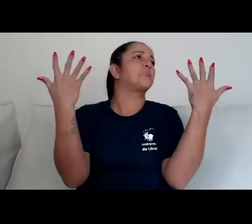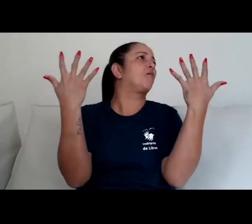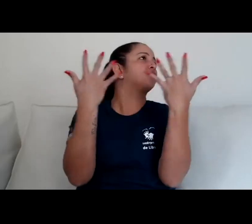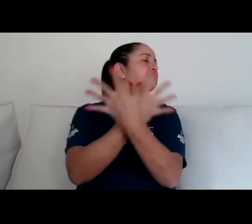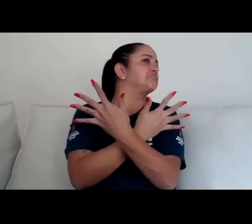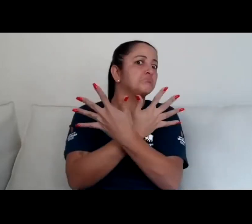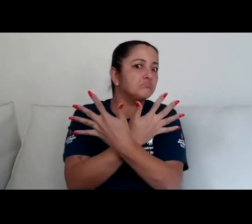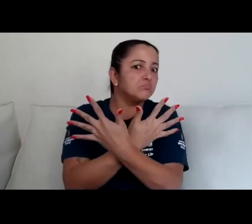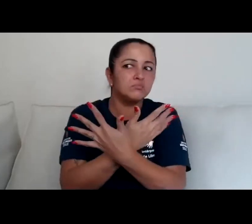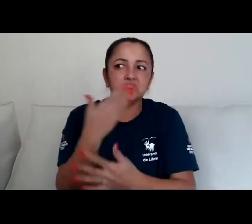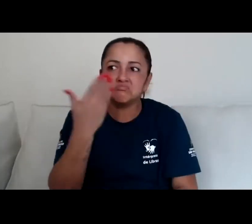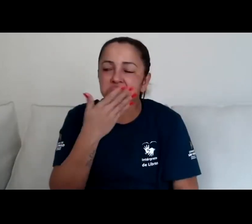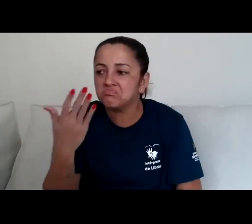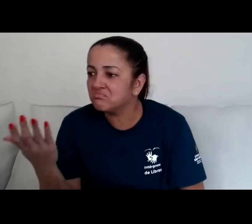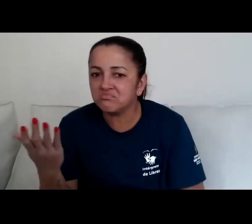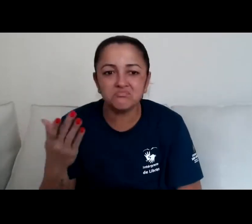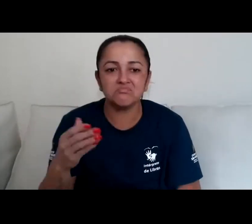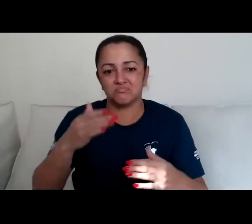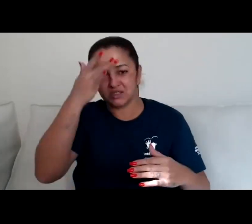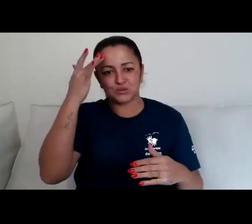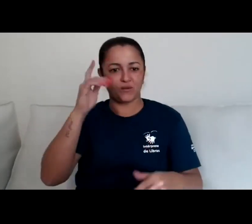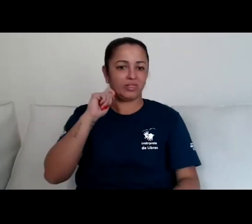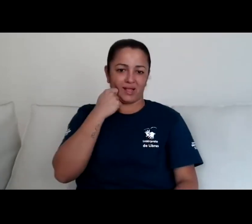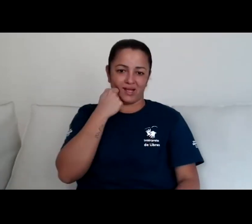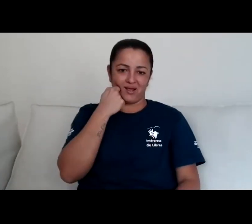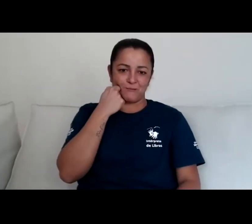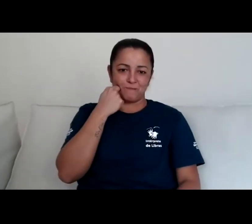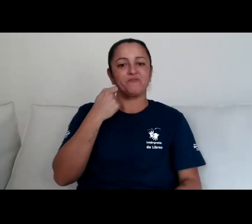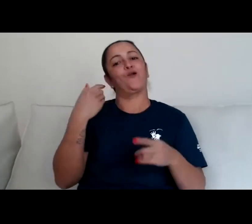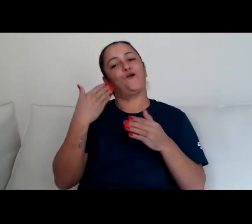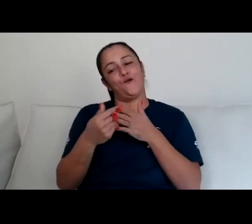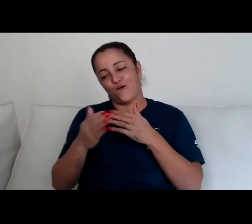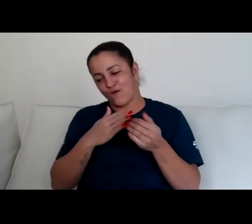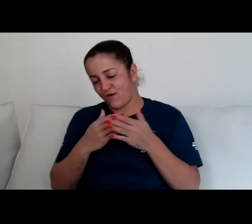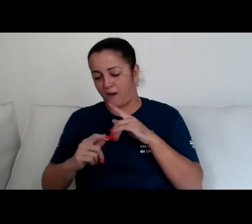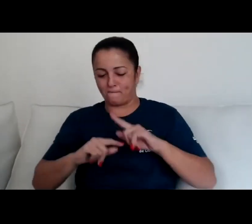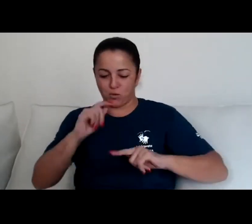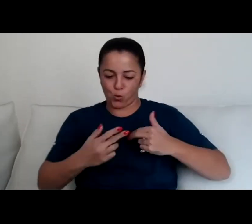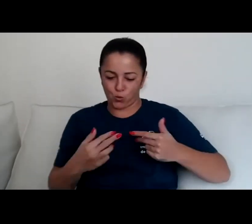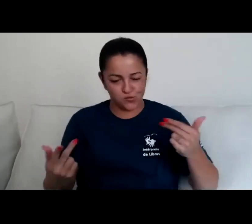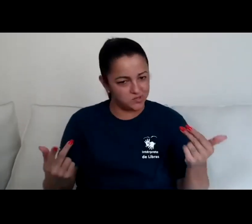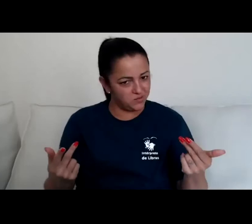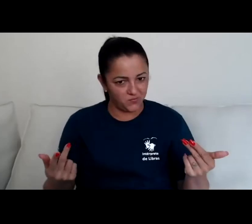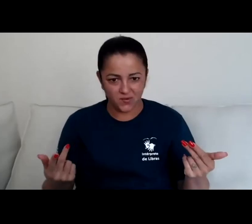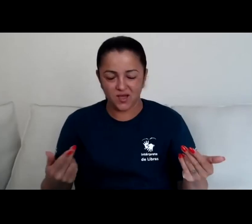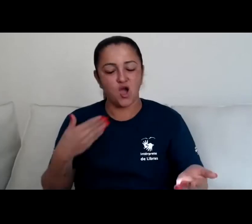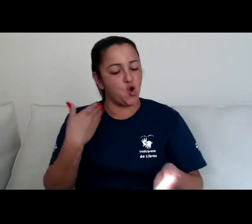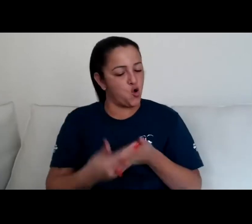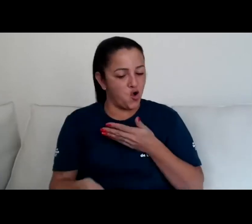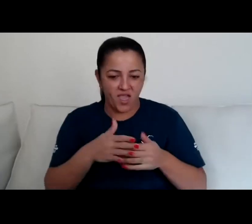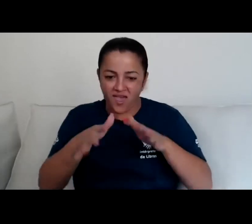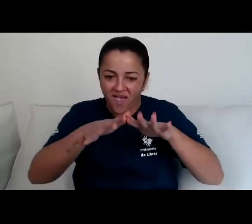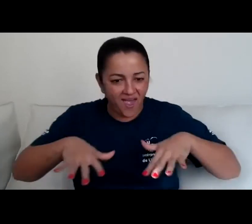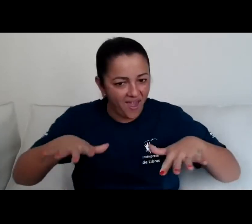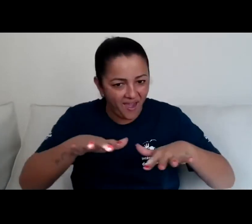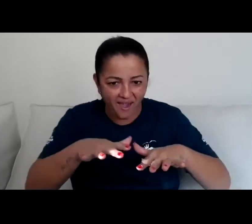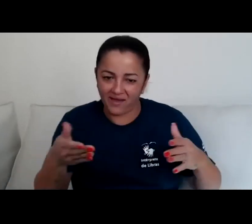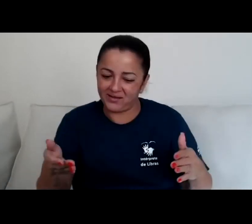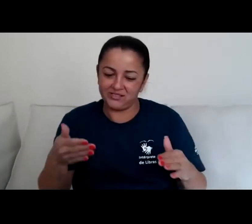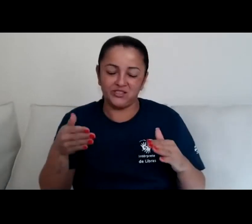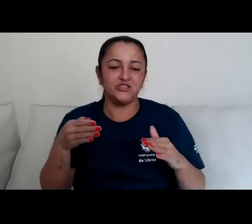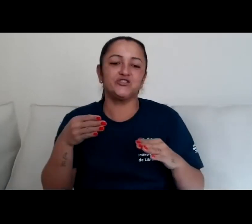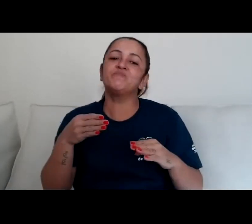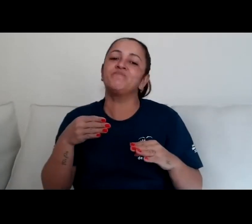pessoas negras. Qualquer tipo de produção, em qualquer área que for, essas pessoas